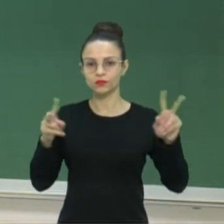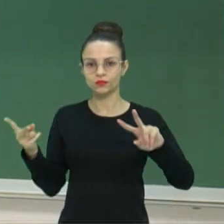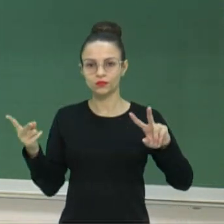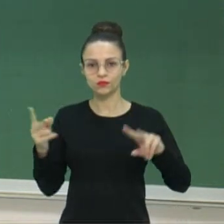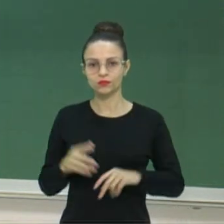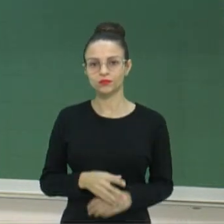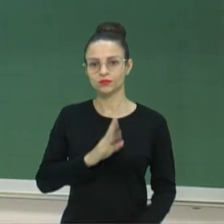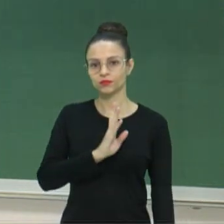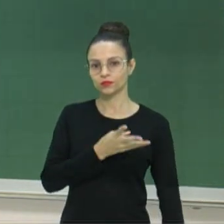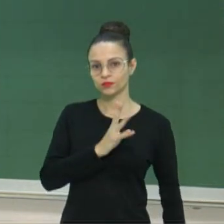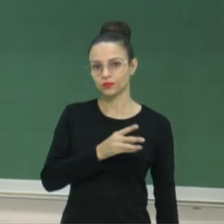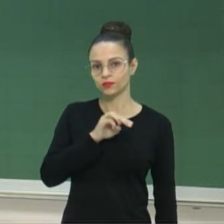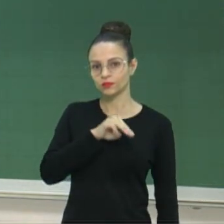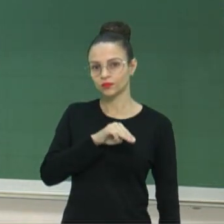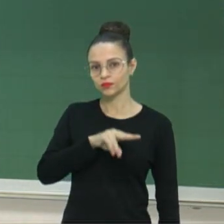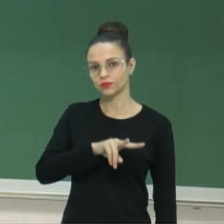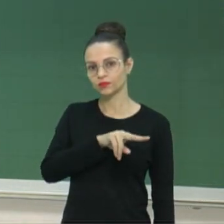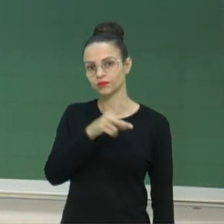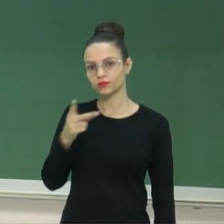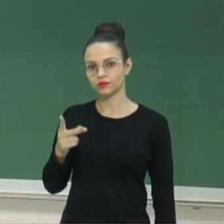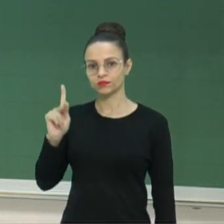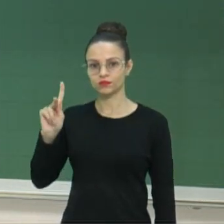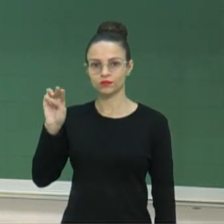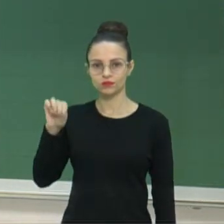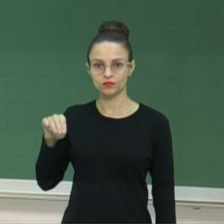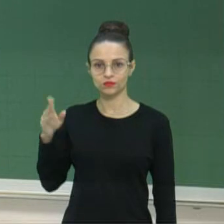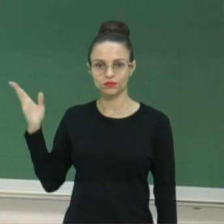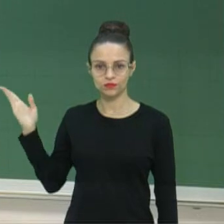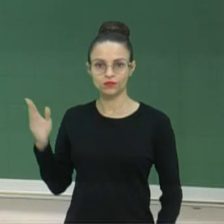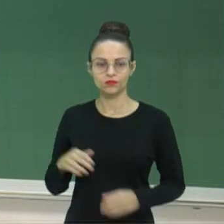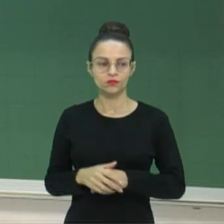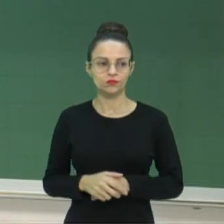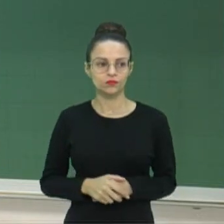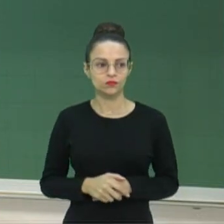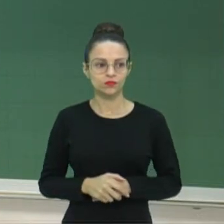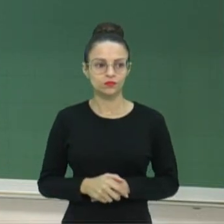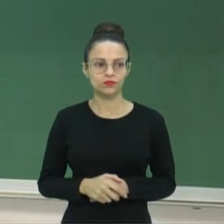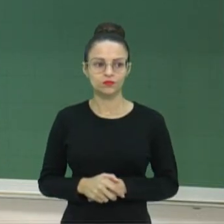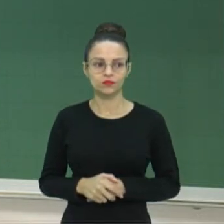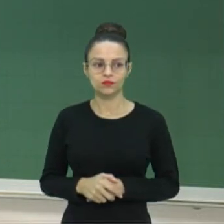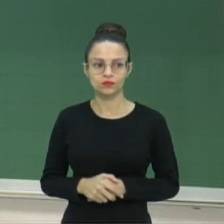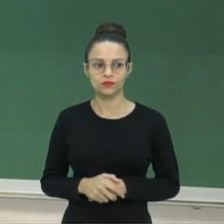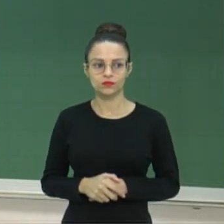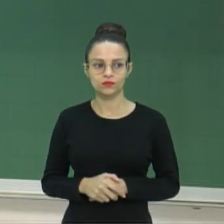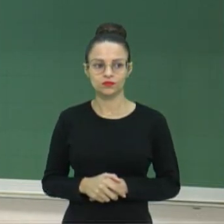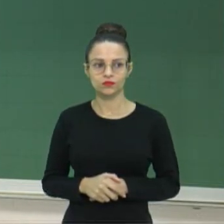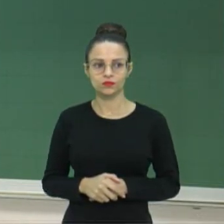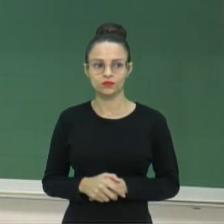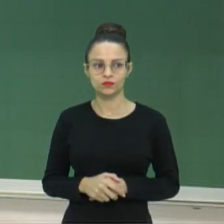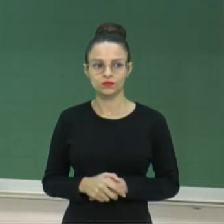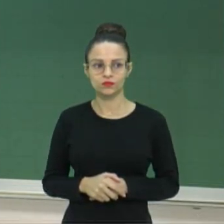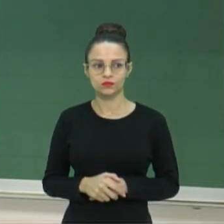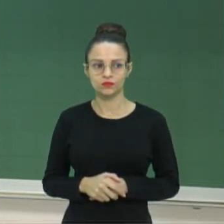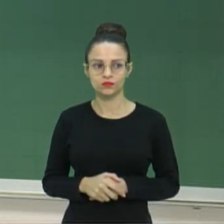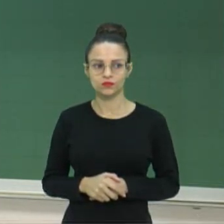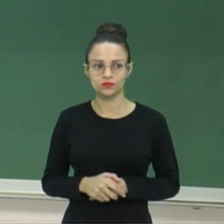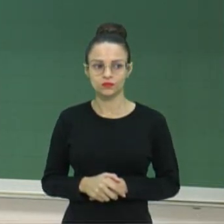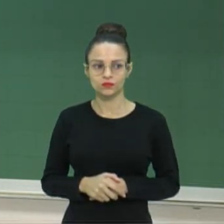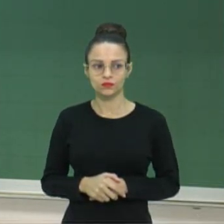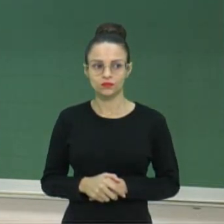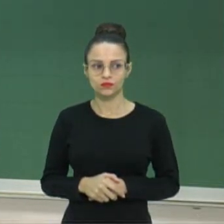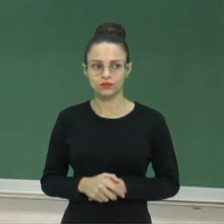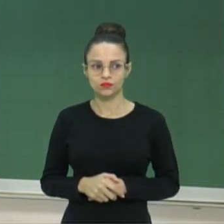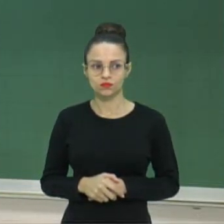4.000 metros é a mesma coisa que 4 km, ou seja, 4 quilômetros por segundo.